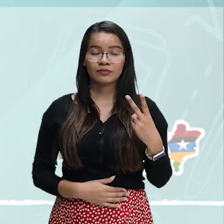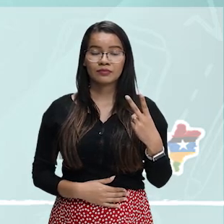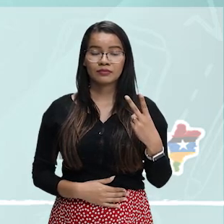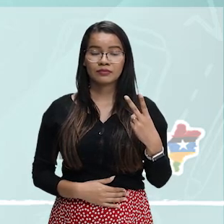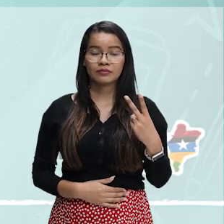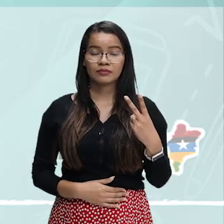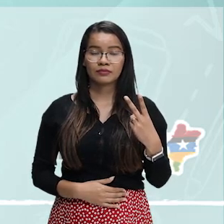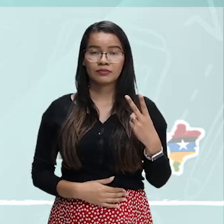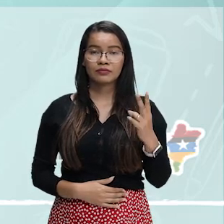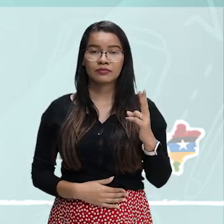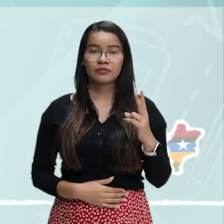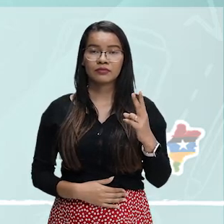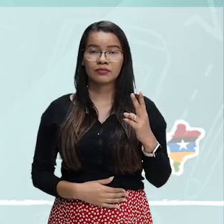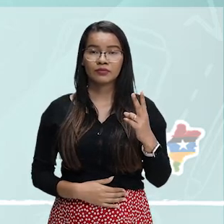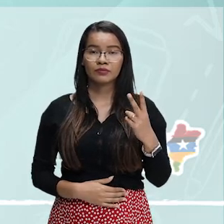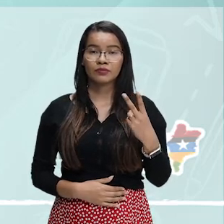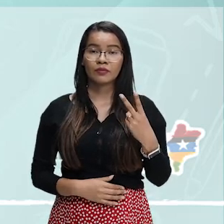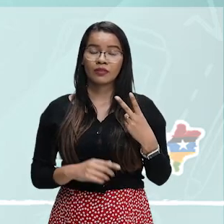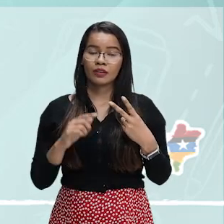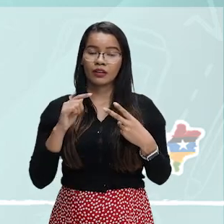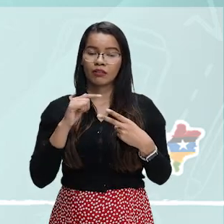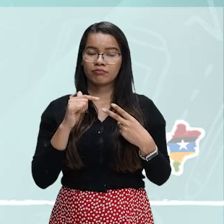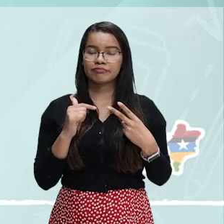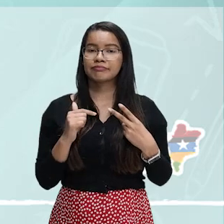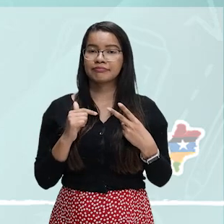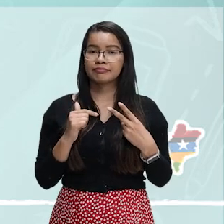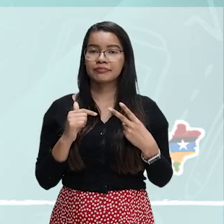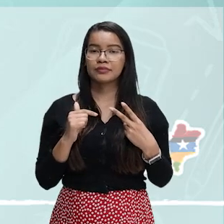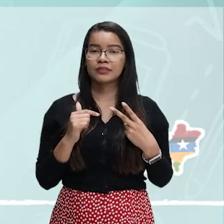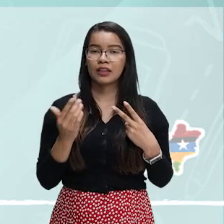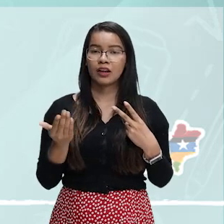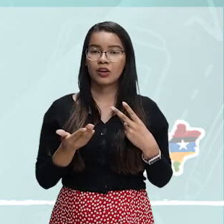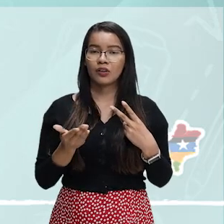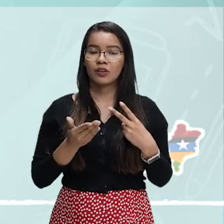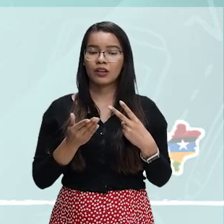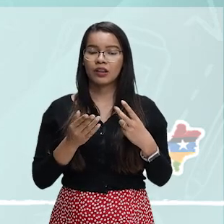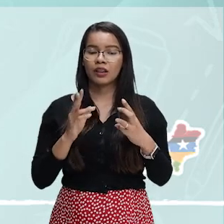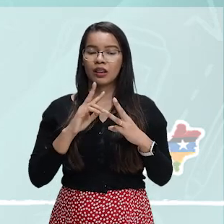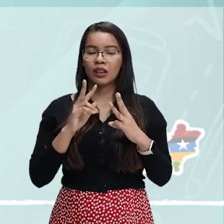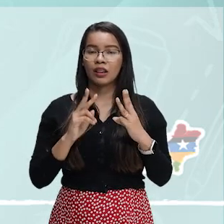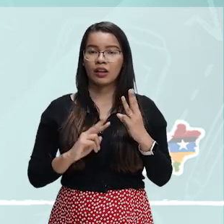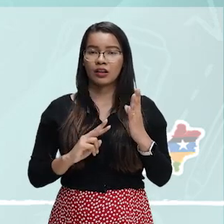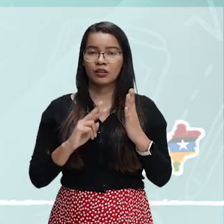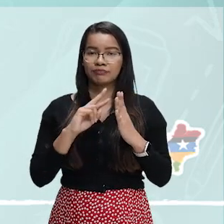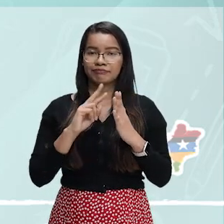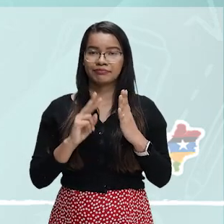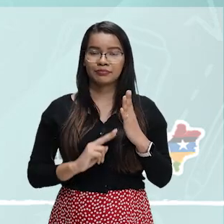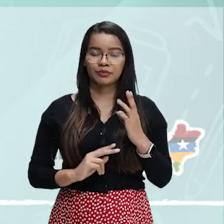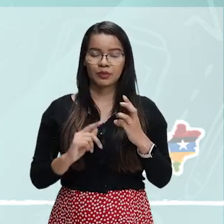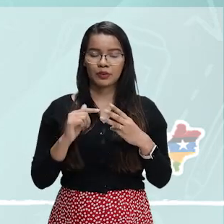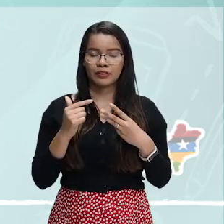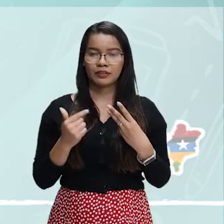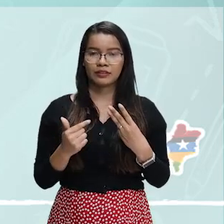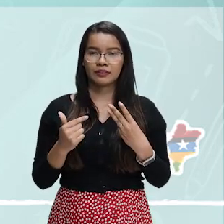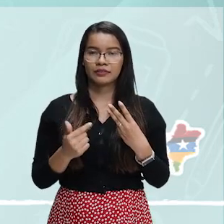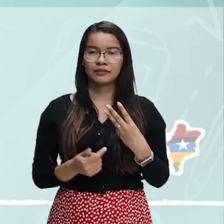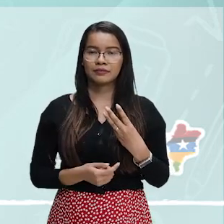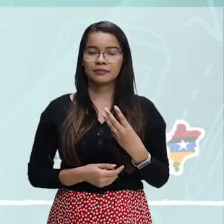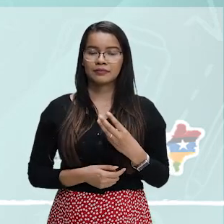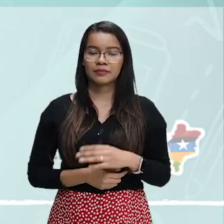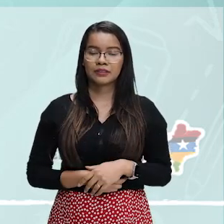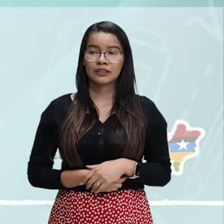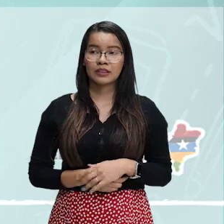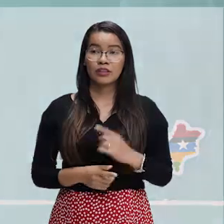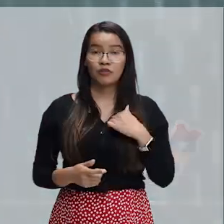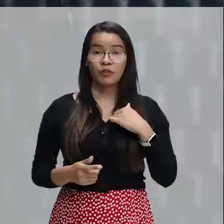com fidedignidade, reagindo às propostas românticas de idealização do homem e da sociedade. Eu